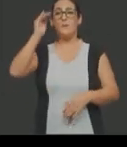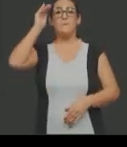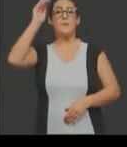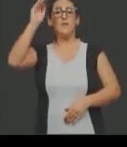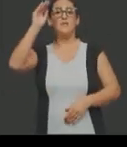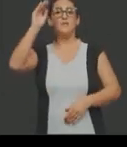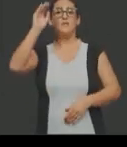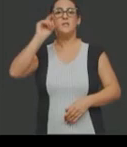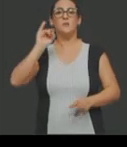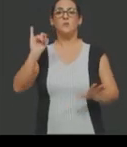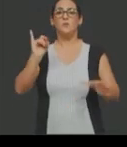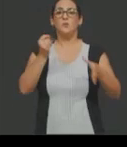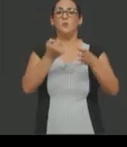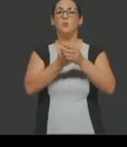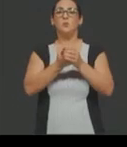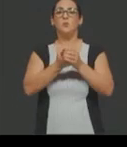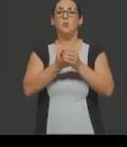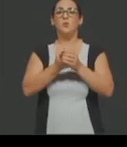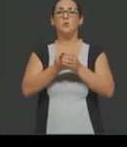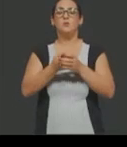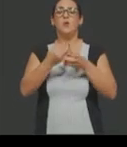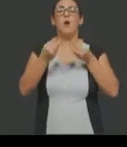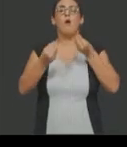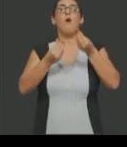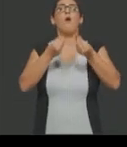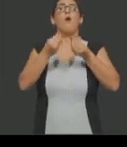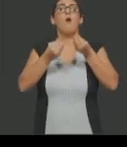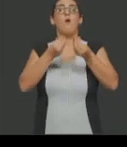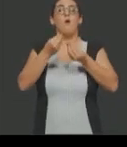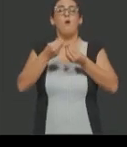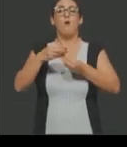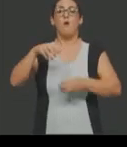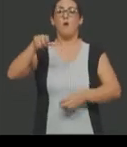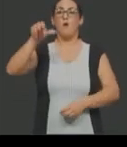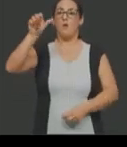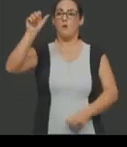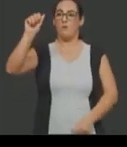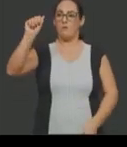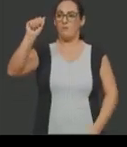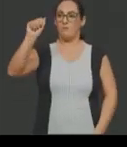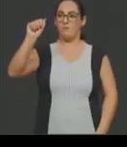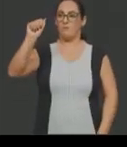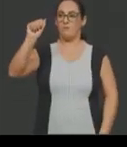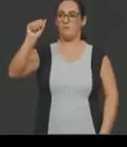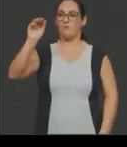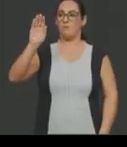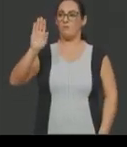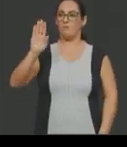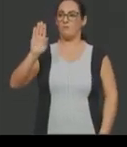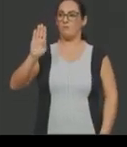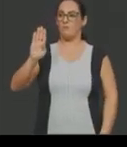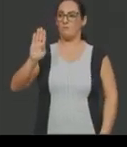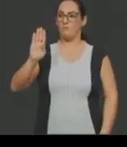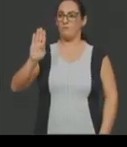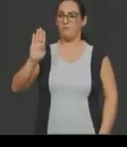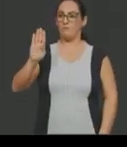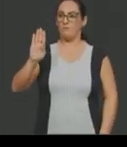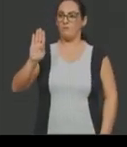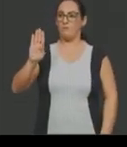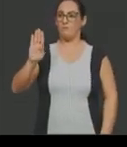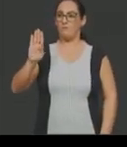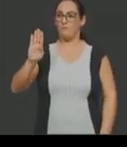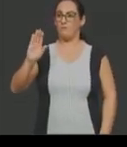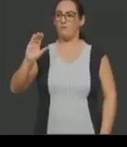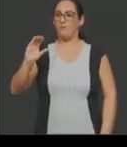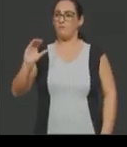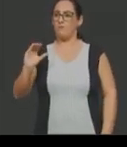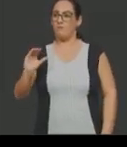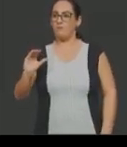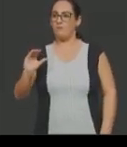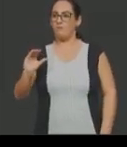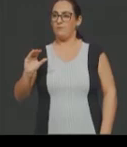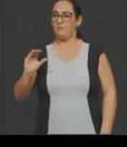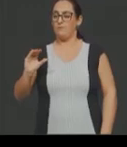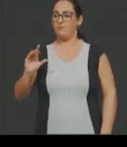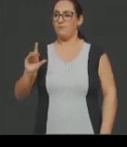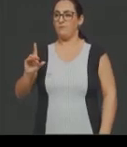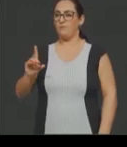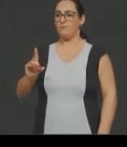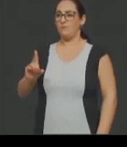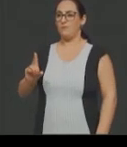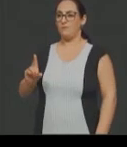a: letra A, práticas de valorização identitária; B, medidas de compensação